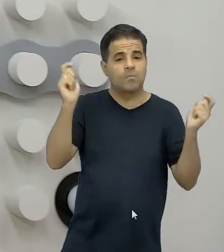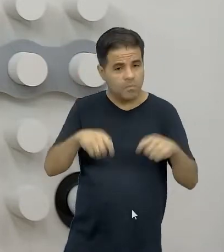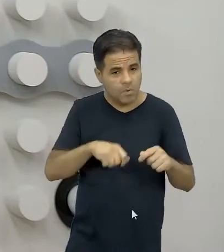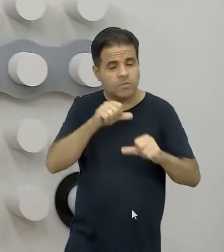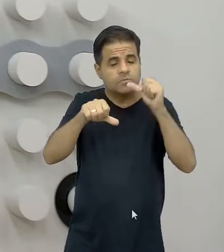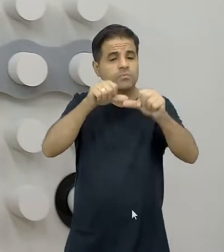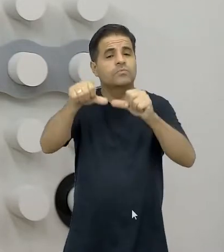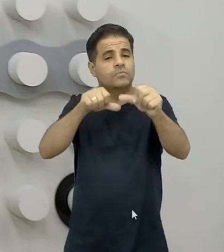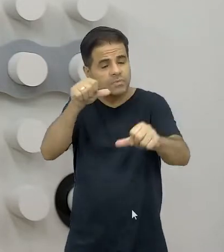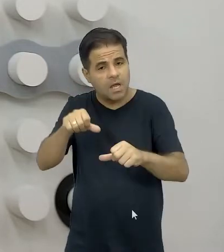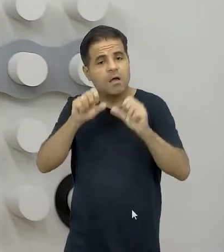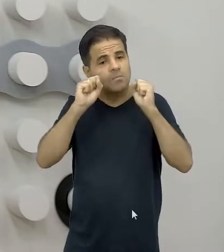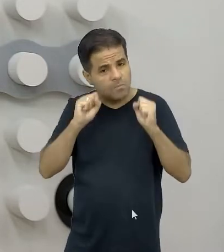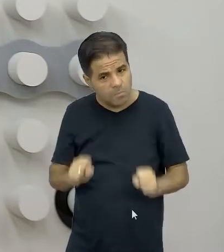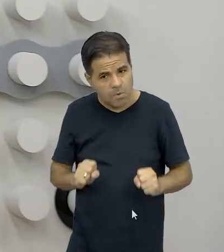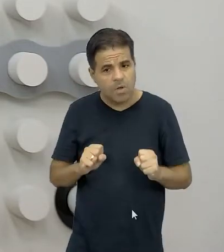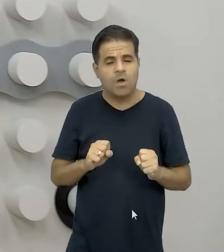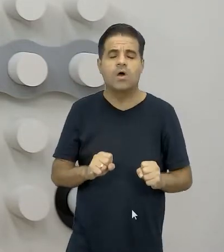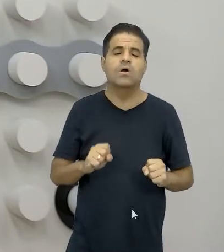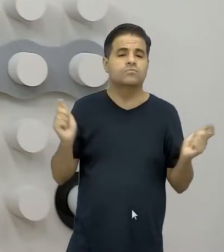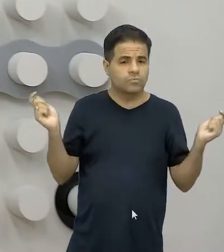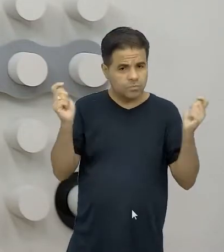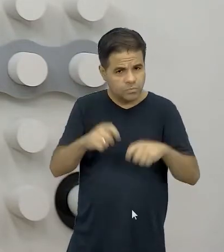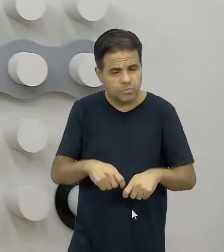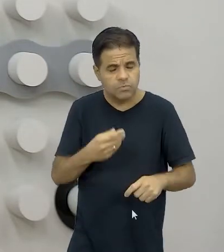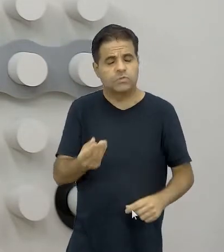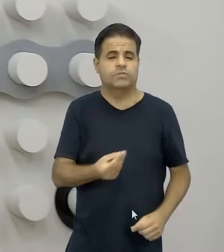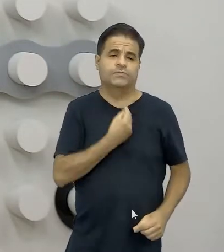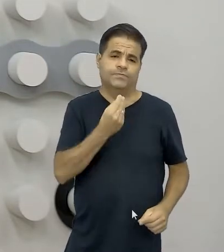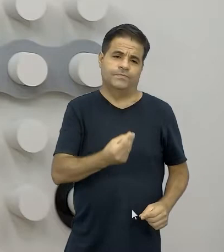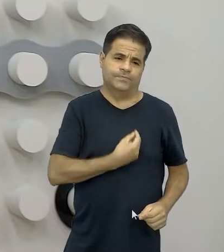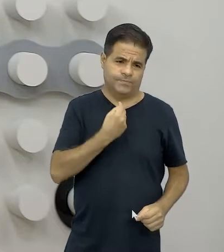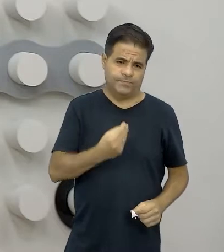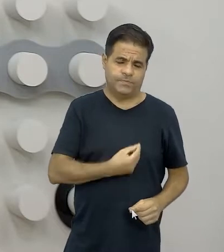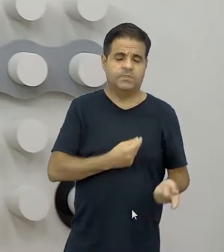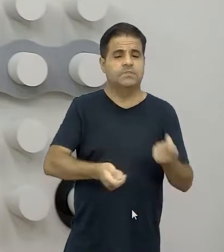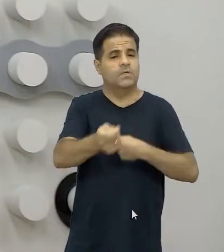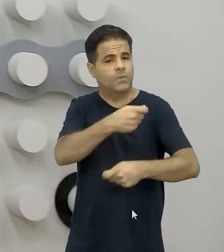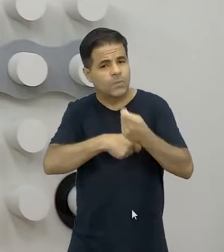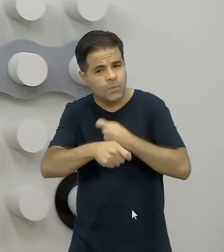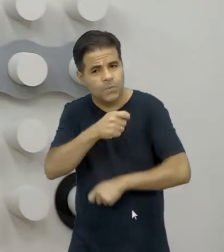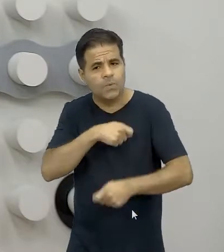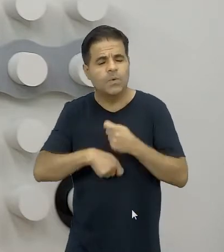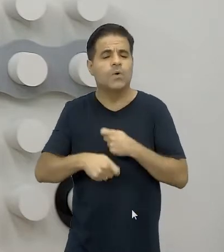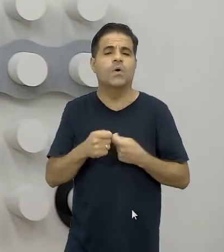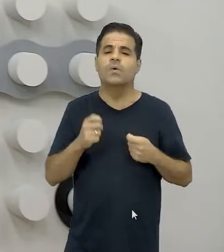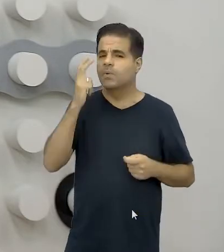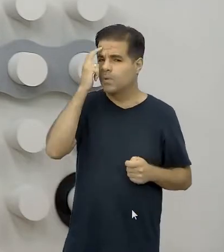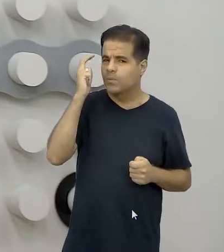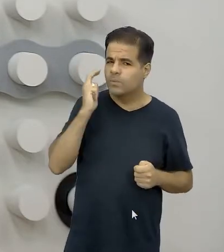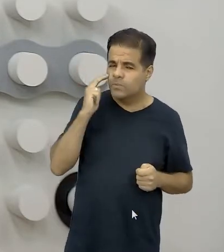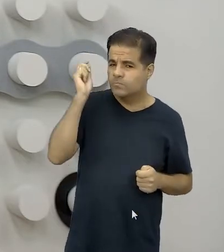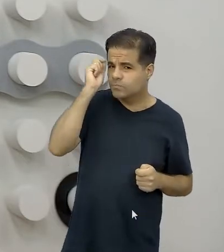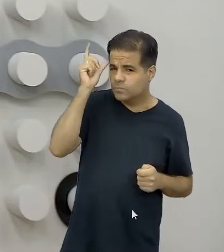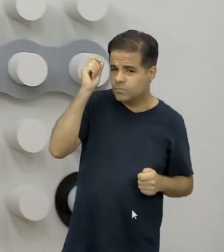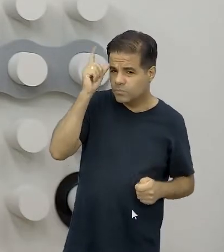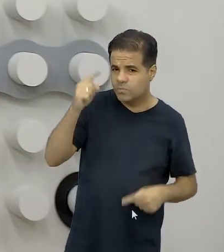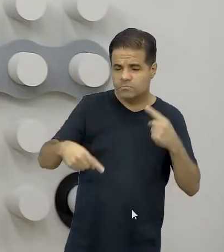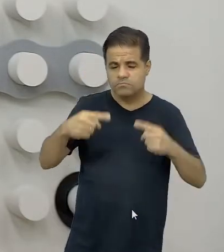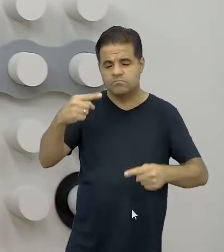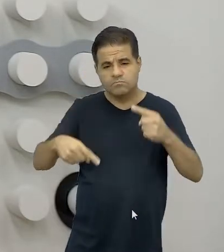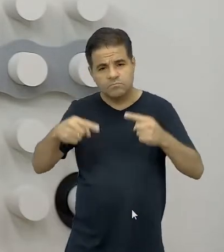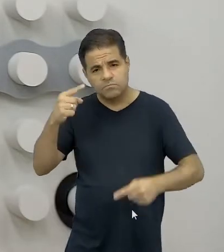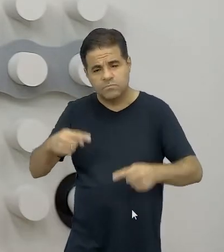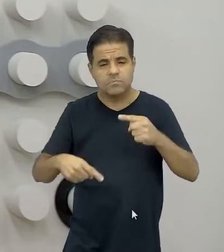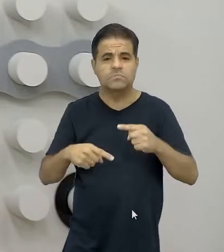muda, né? Muda realmente as suas condições de vida, econômicas, culturais, políticas, você